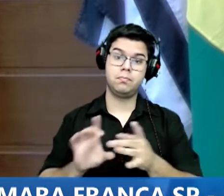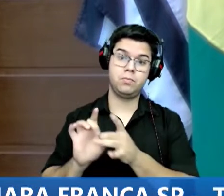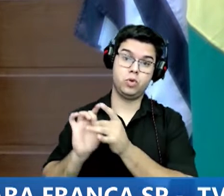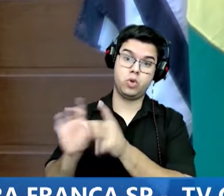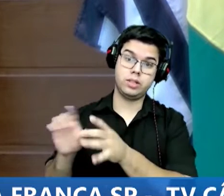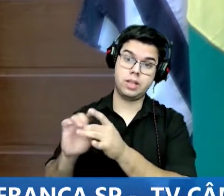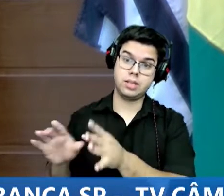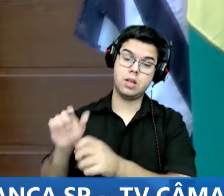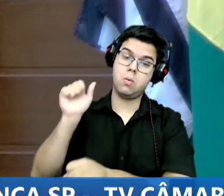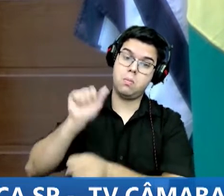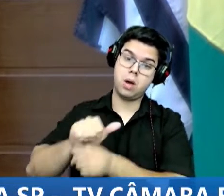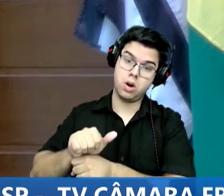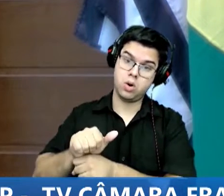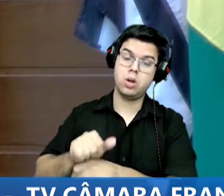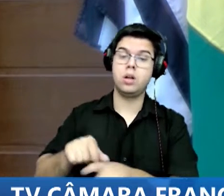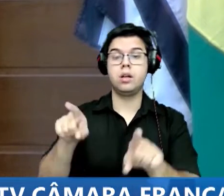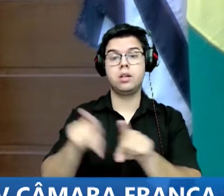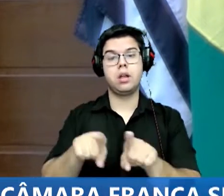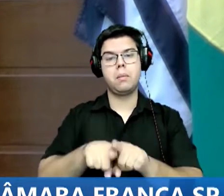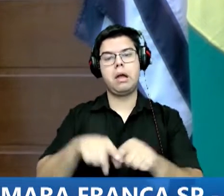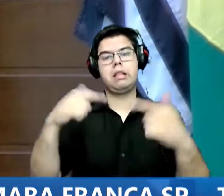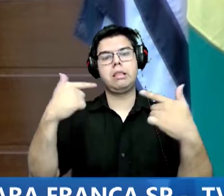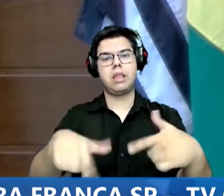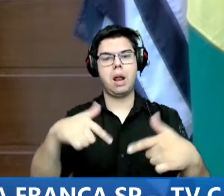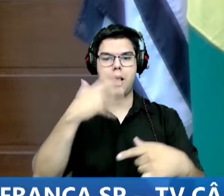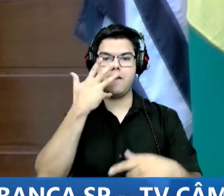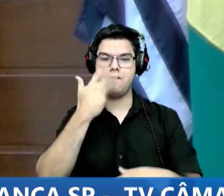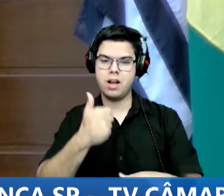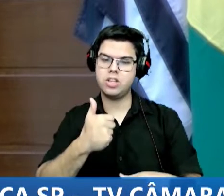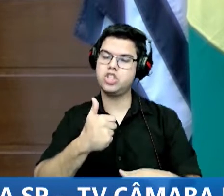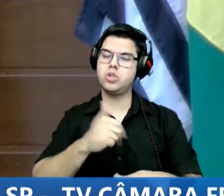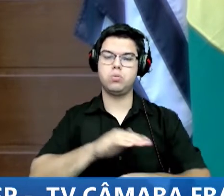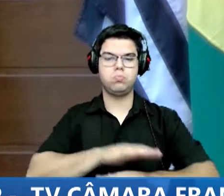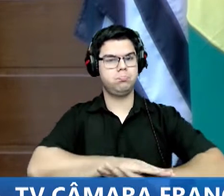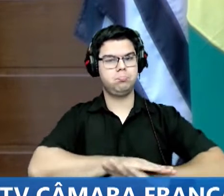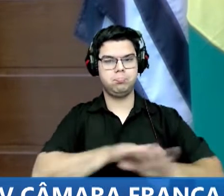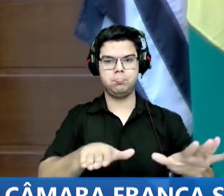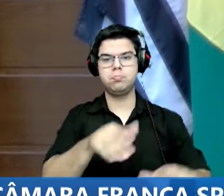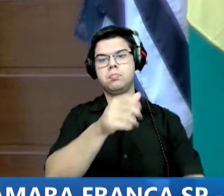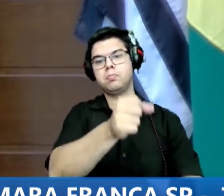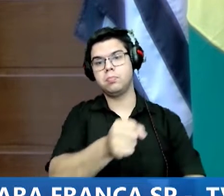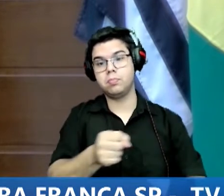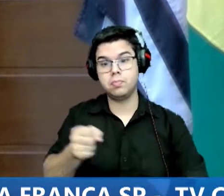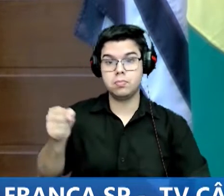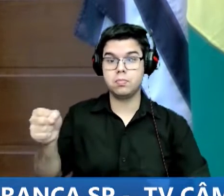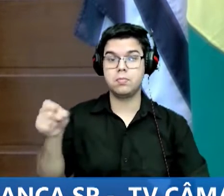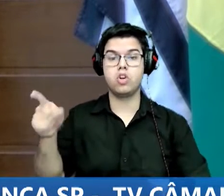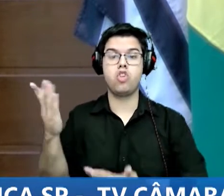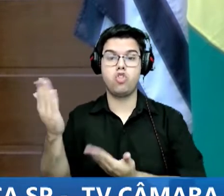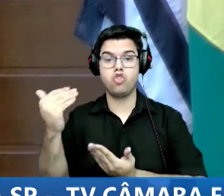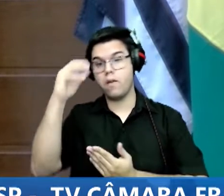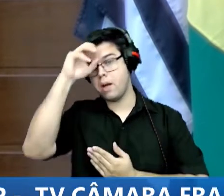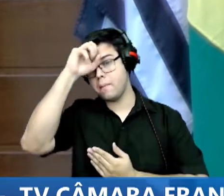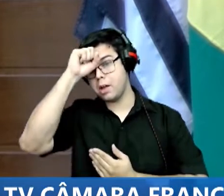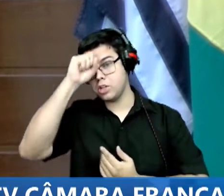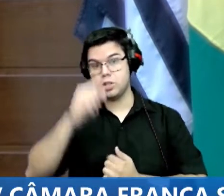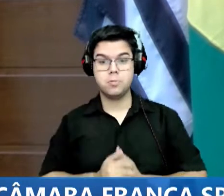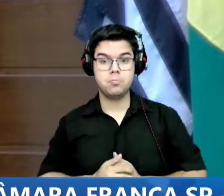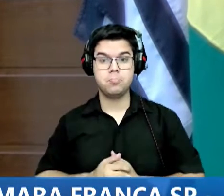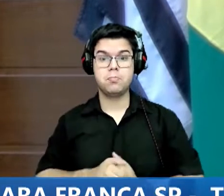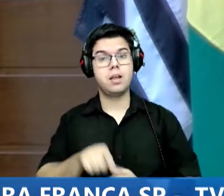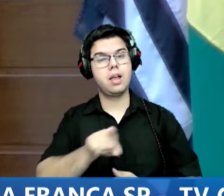meninos da situação de trabalho infantil, encaminhamos para a aprendizagem, né? E, com isso, eles não